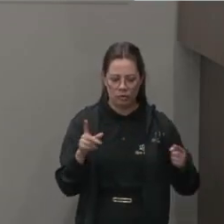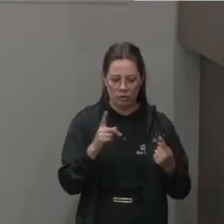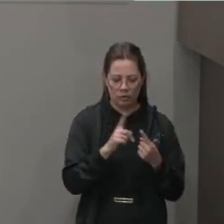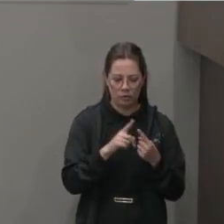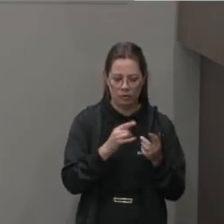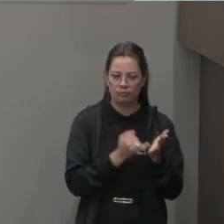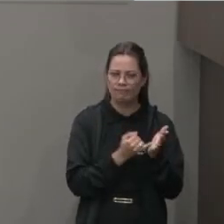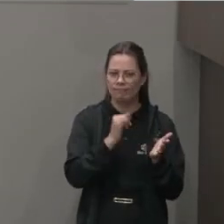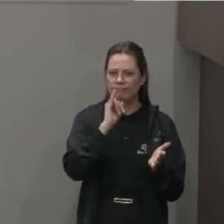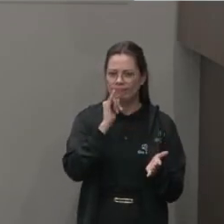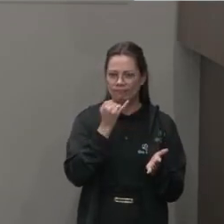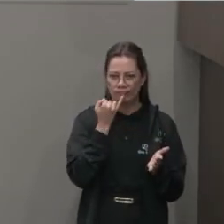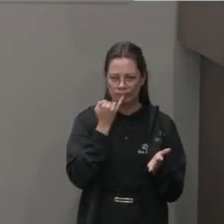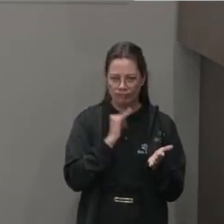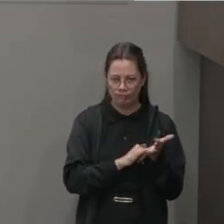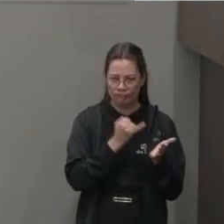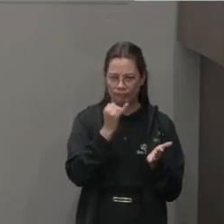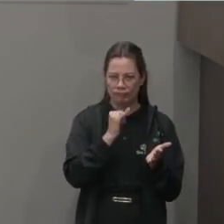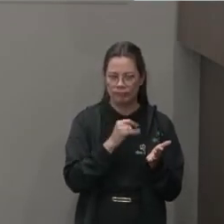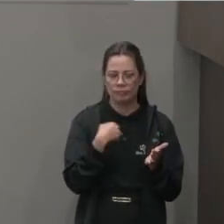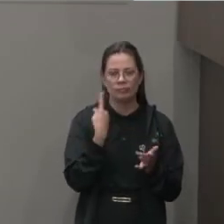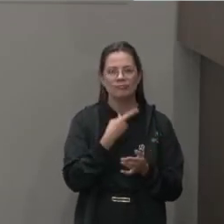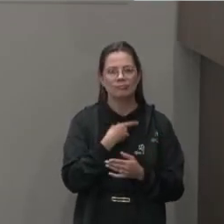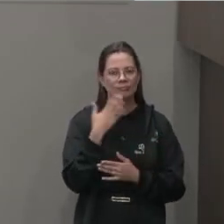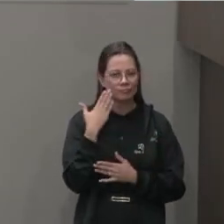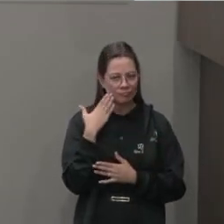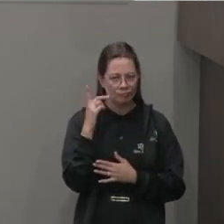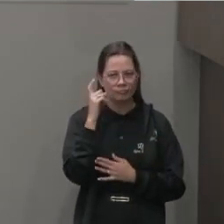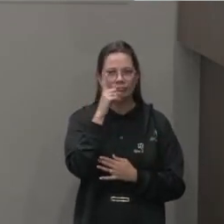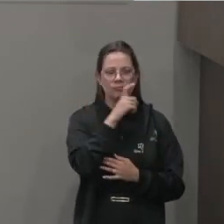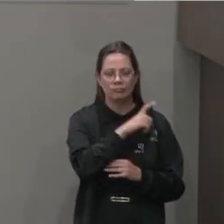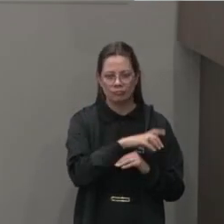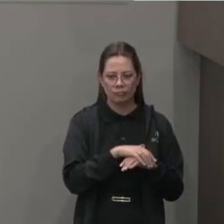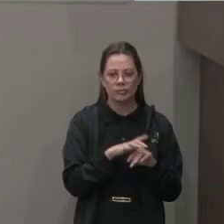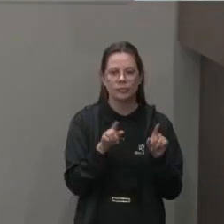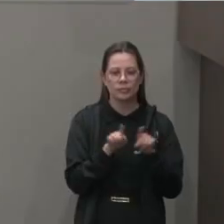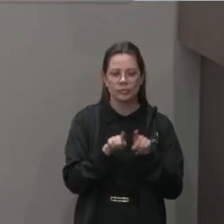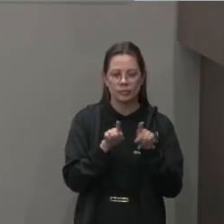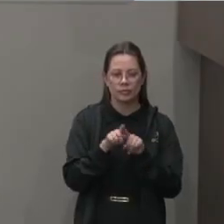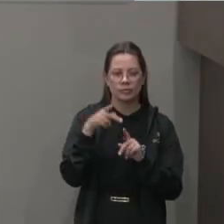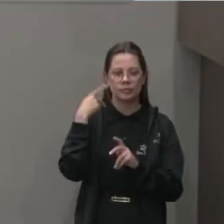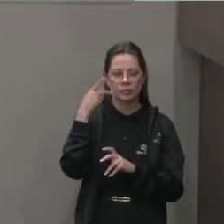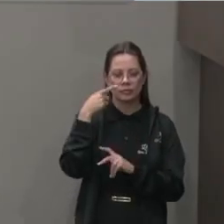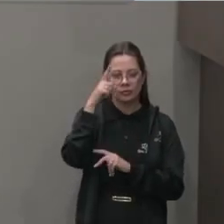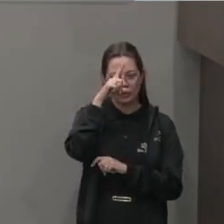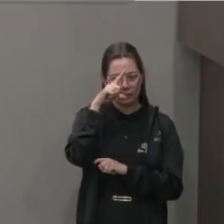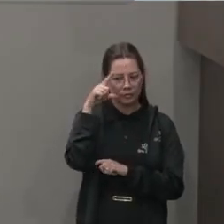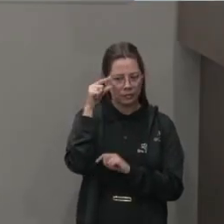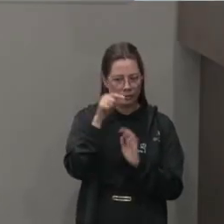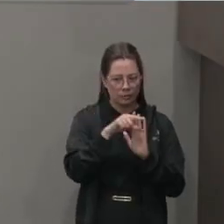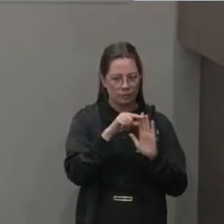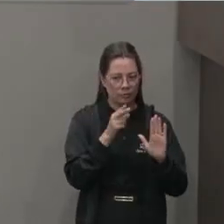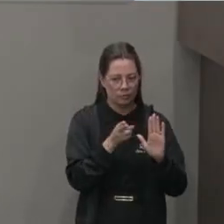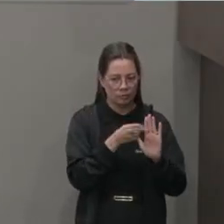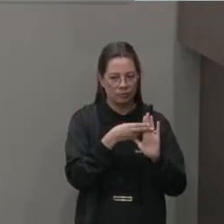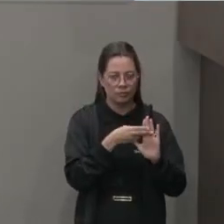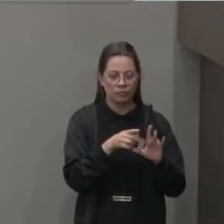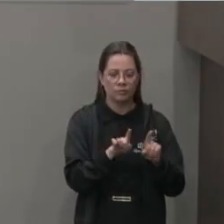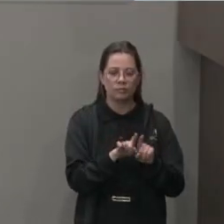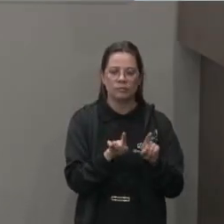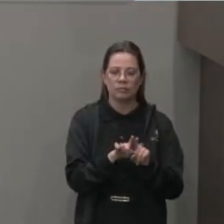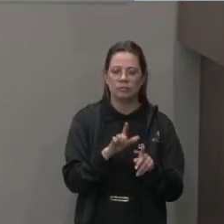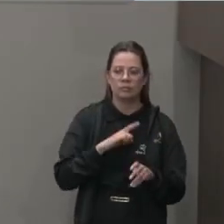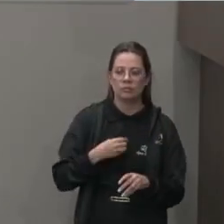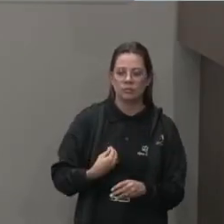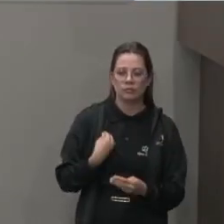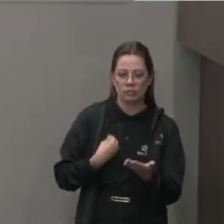impostos, então a gente sabe que não é fácil. Mas também a vereadora Regina, com a sua emenda, tem os seus méritos também, inclusive vou dar